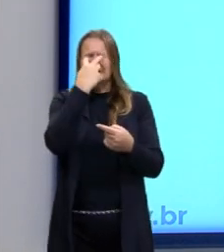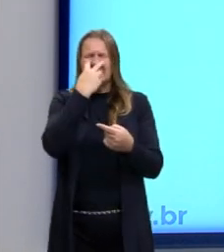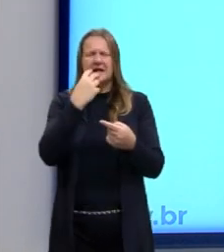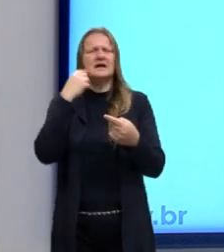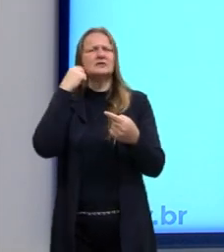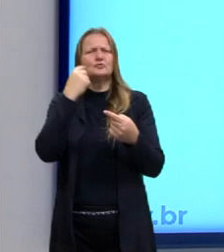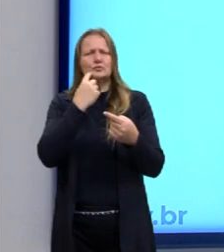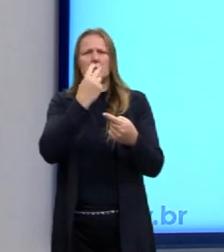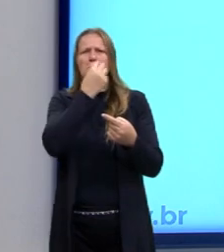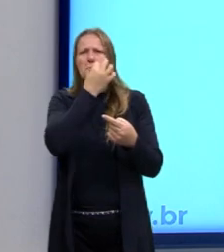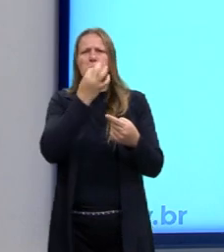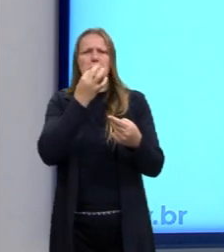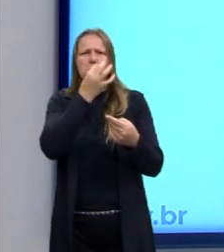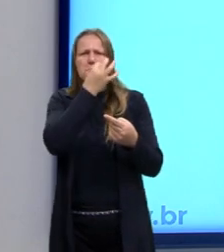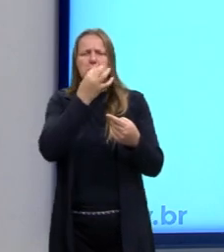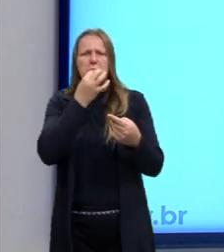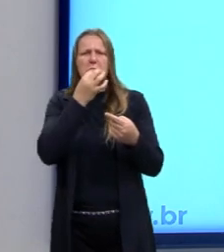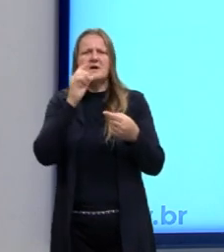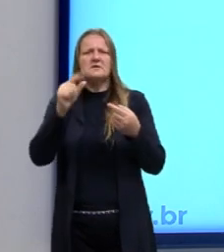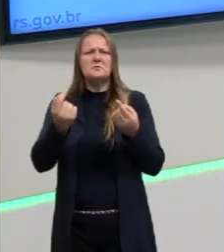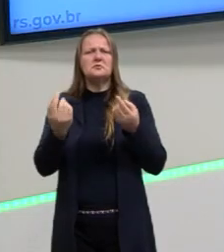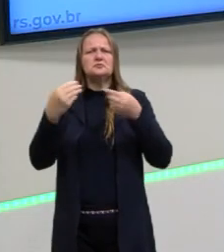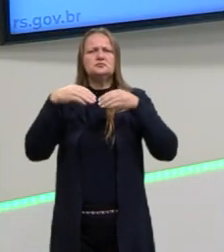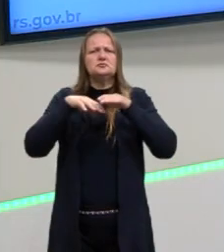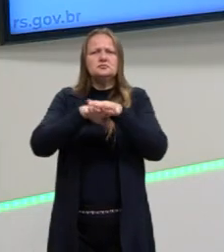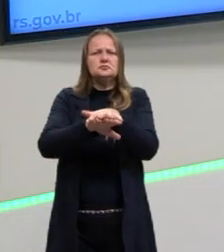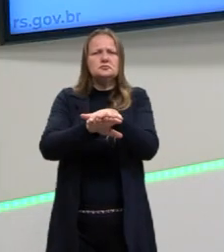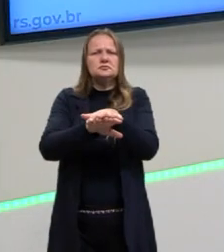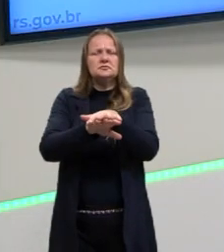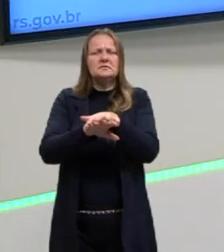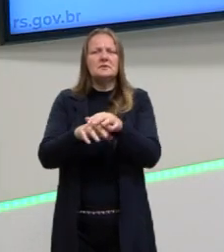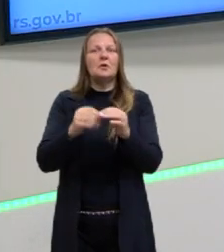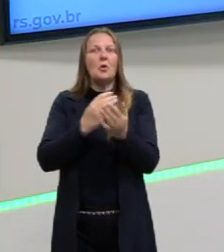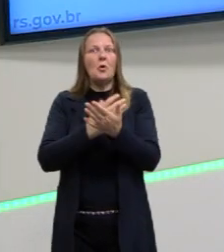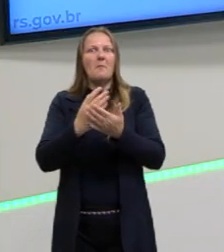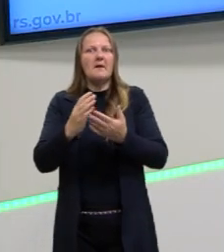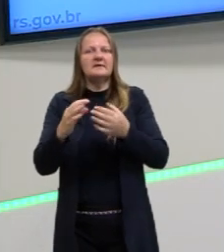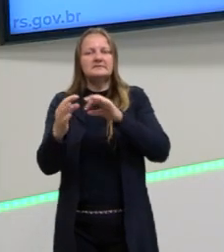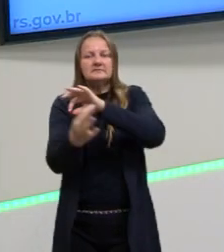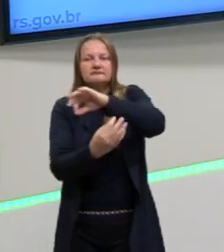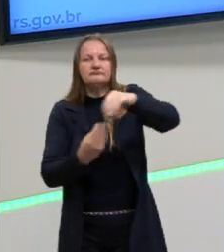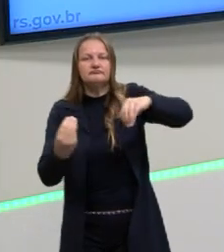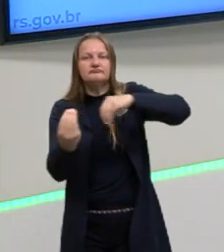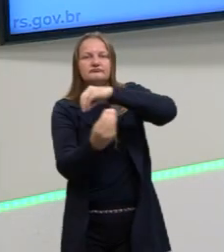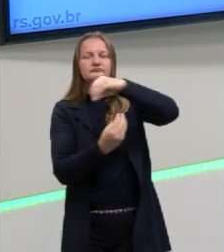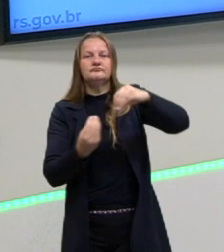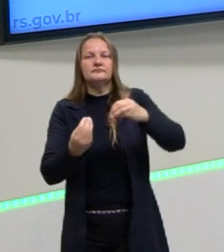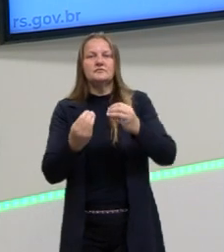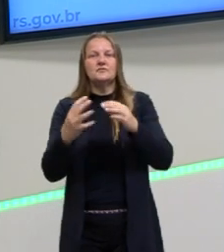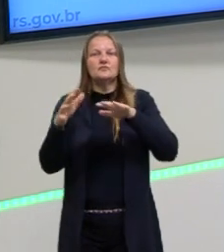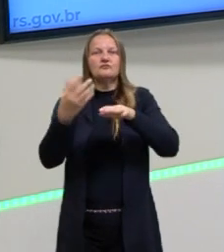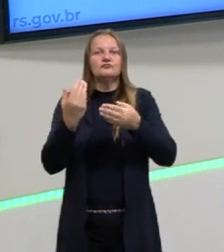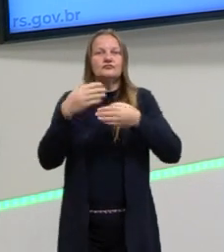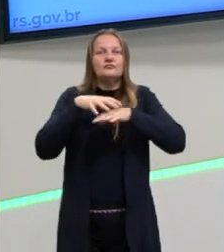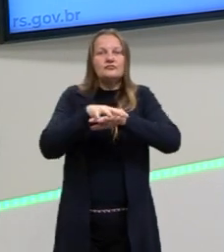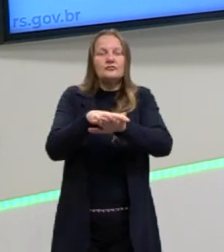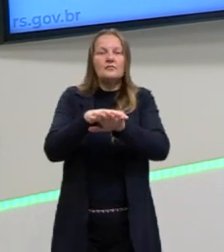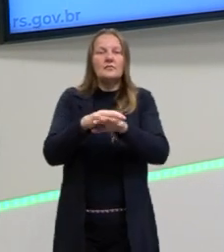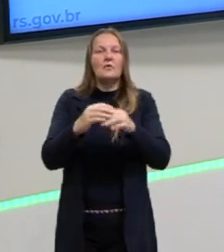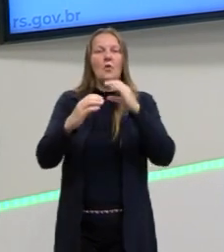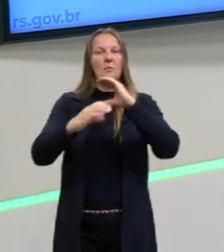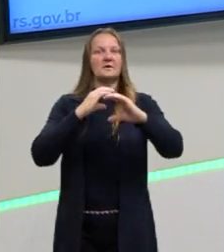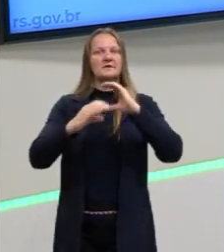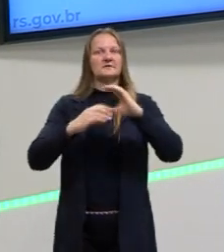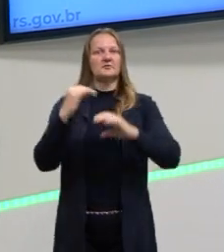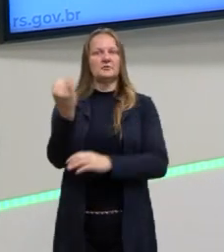integrada como ser humano a partir do momento que ela consegue se comunicar então sempre lembro da importância da comunicação da linguagem para